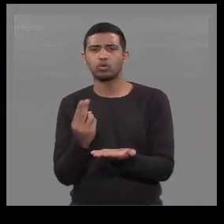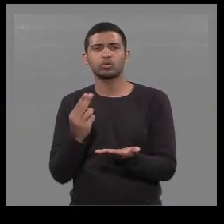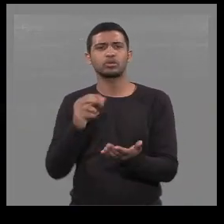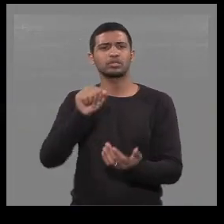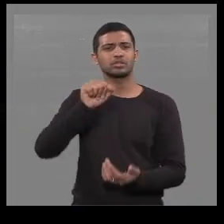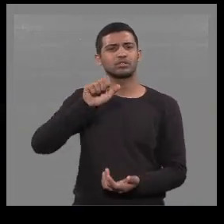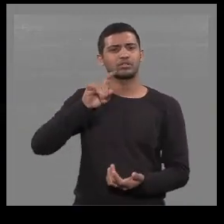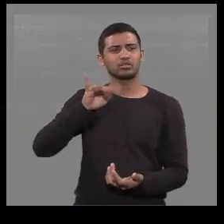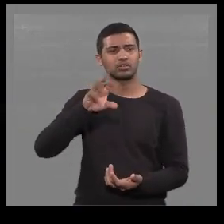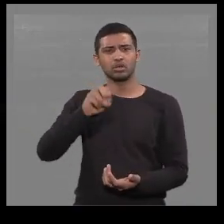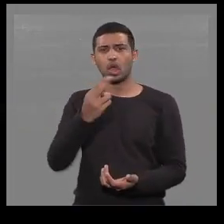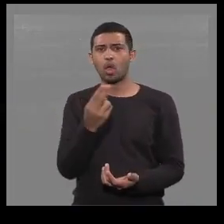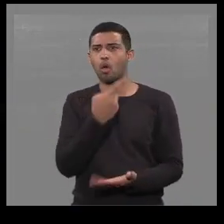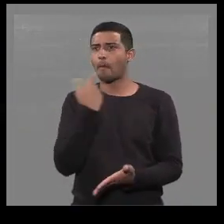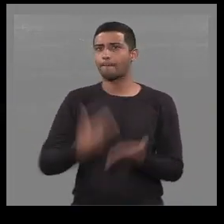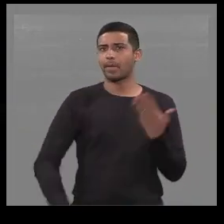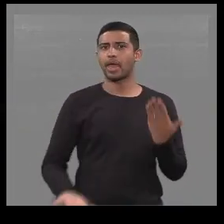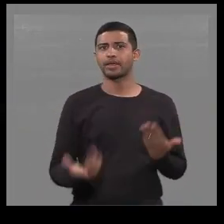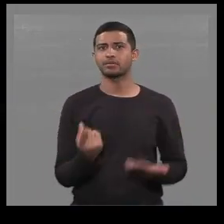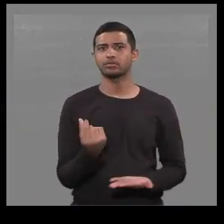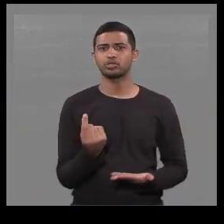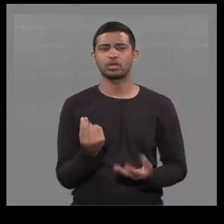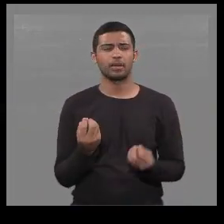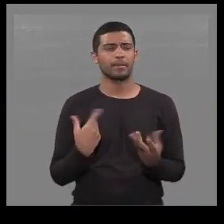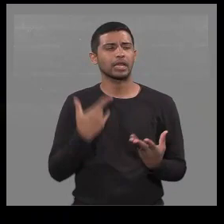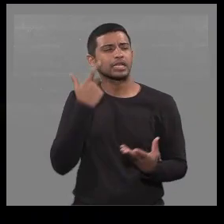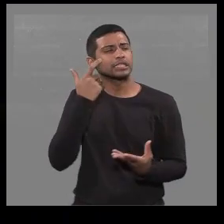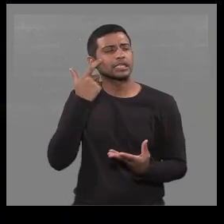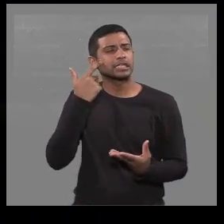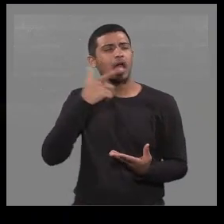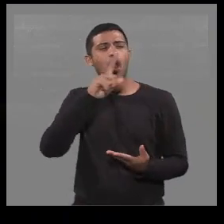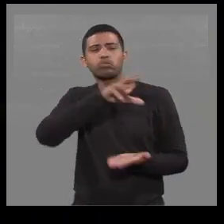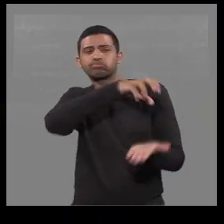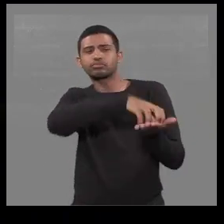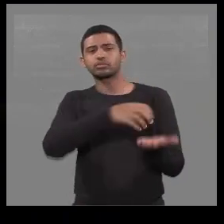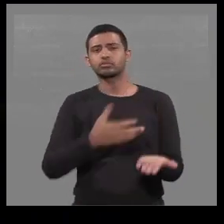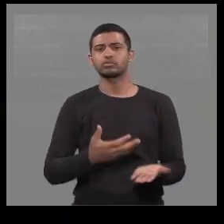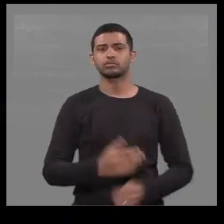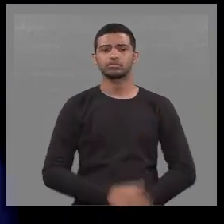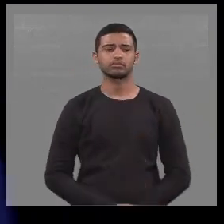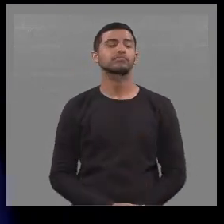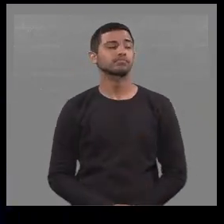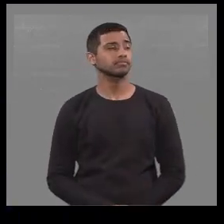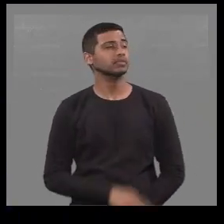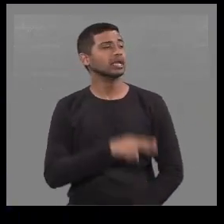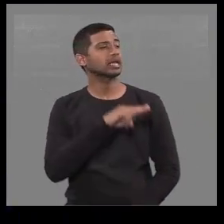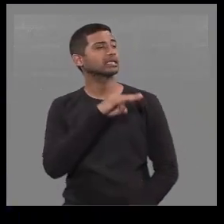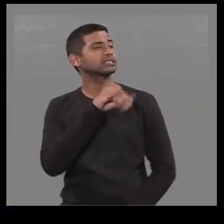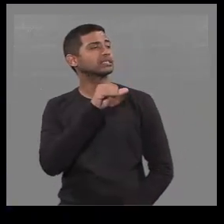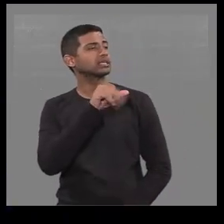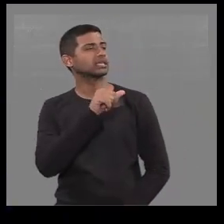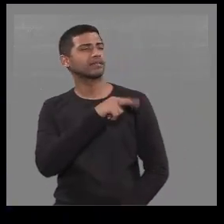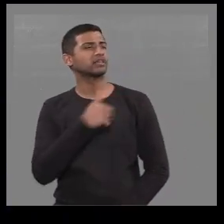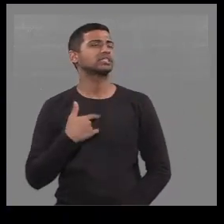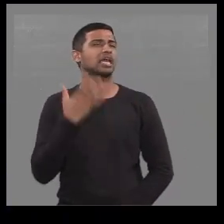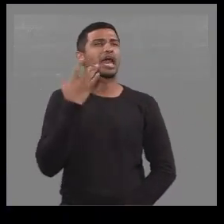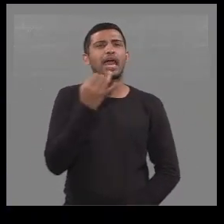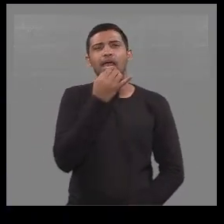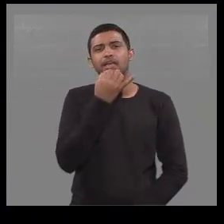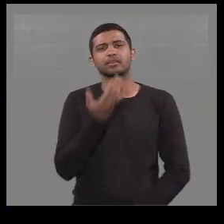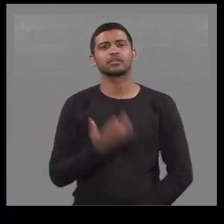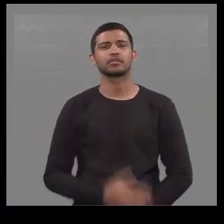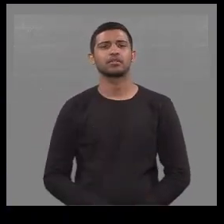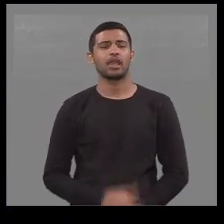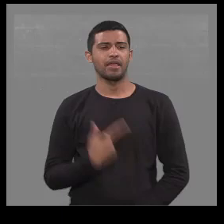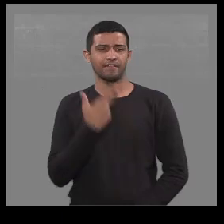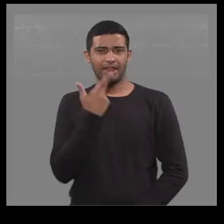naquele setor, e ainda acabam perdendo dinheiro para poder fomentar em outras áreas? E aí, Nina, você acha que ao